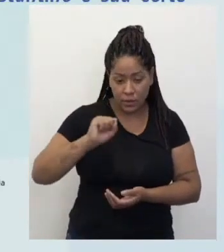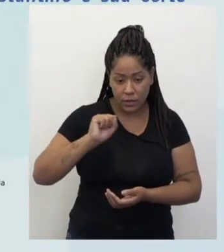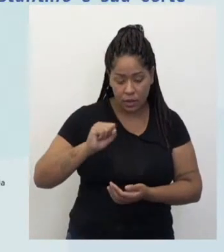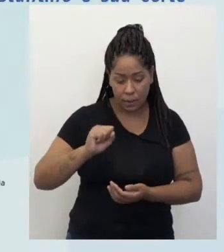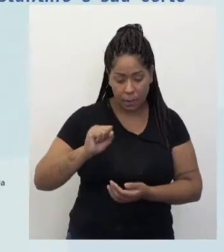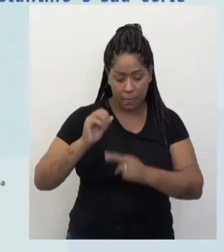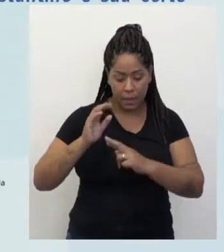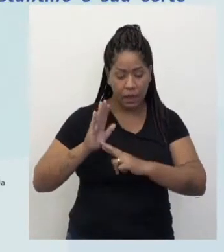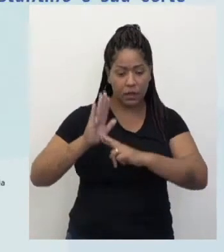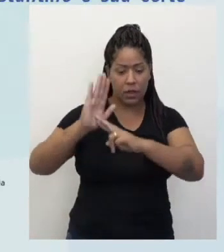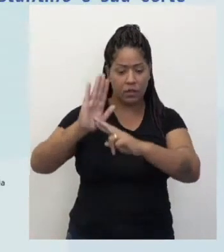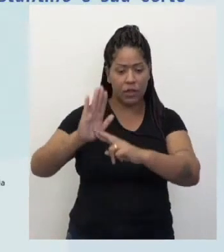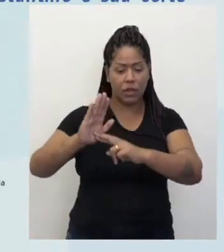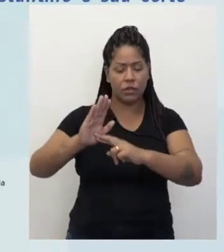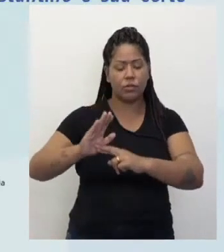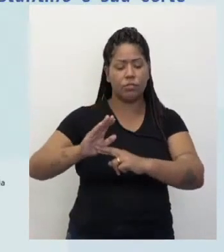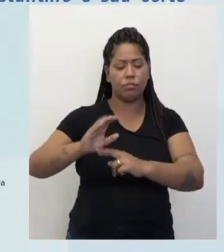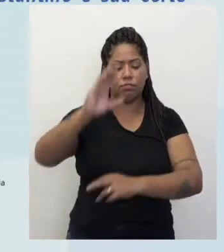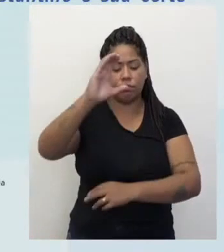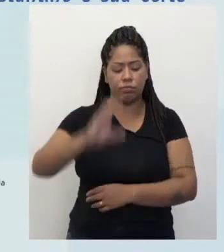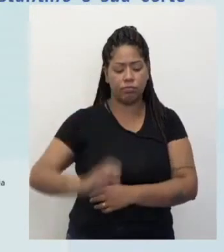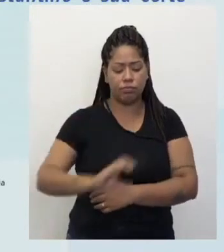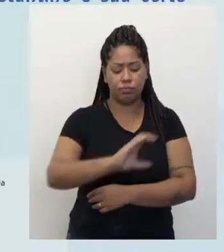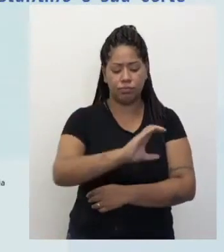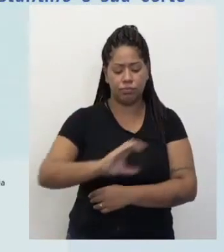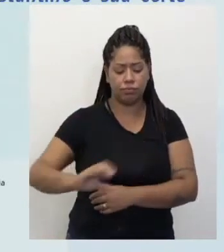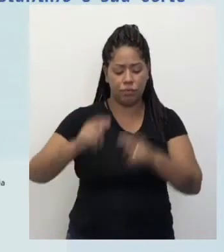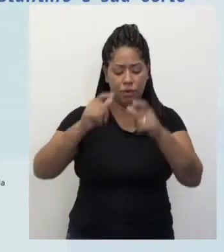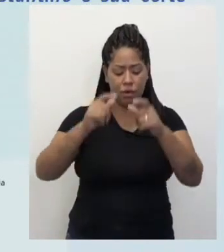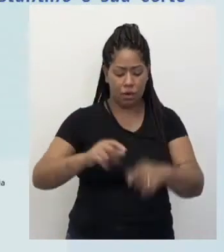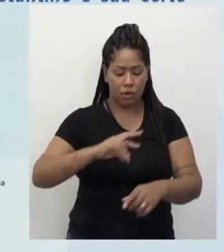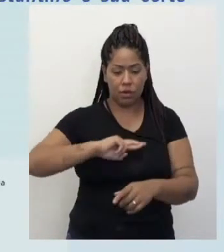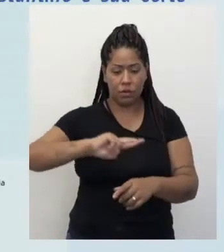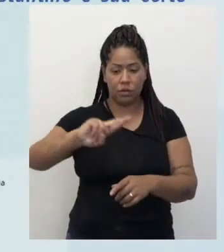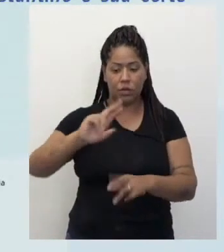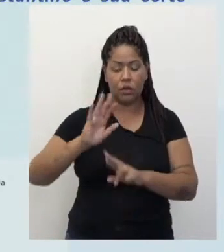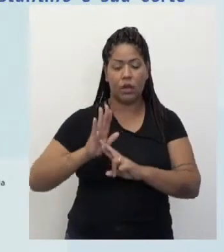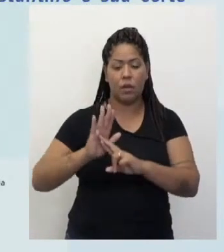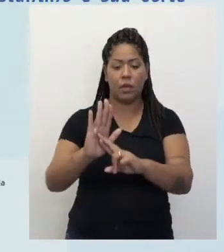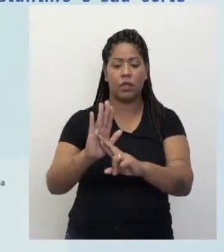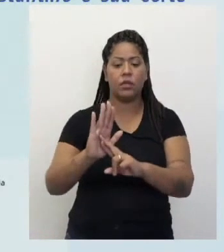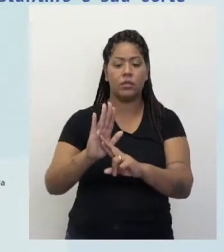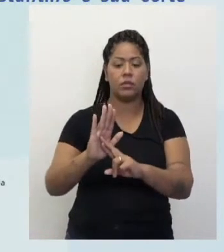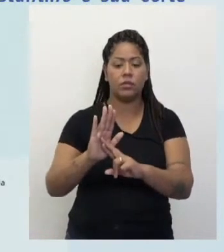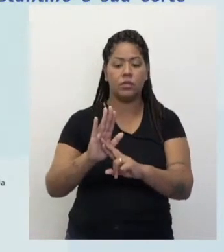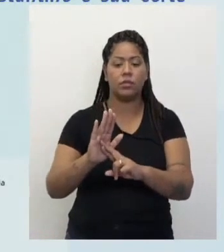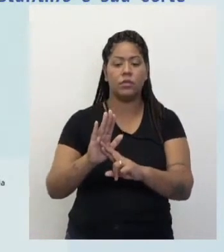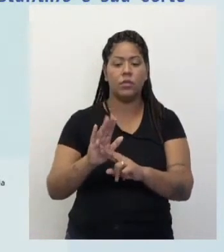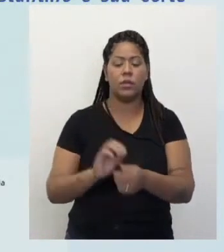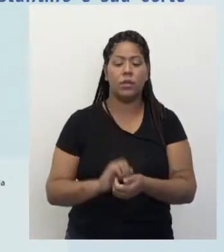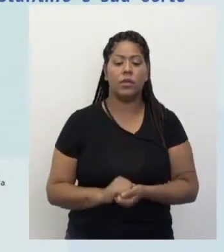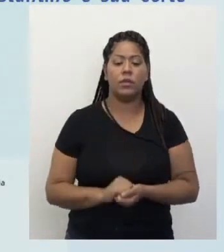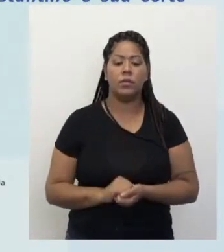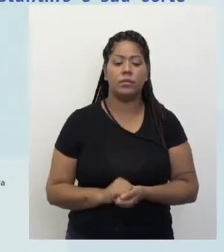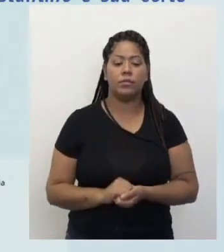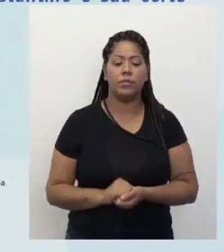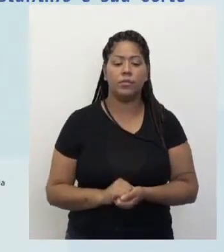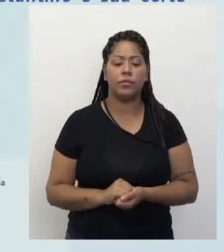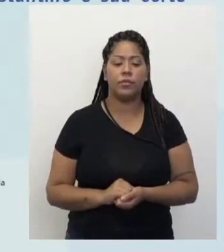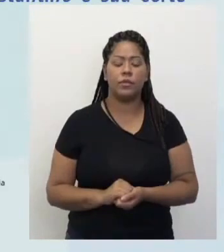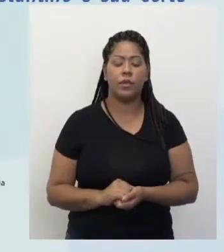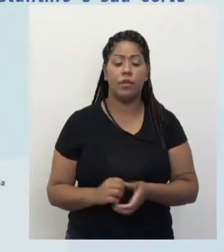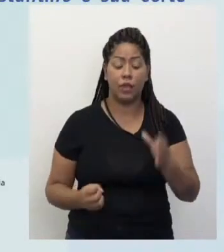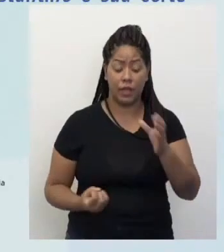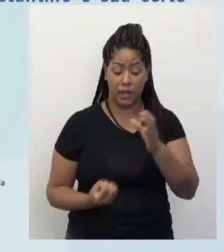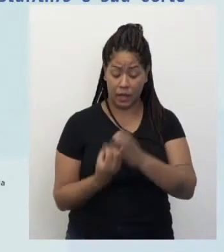que curioso, por que uma imagem, um mosaico representando o imperador e a sua corte foi construído